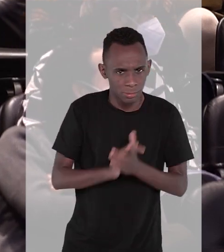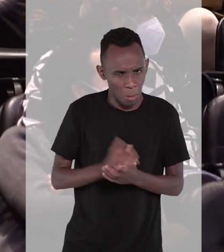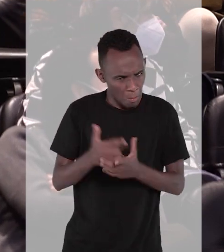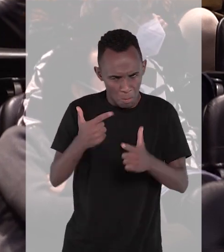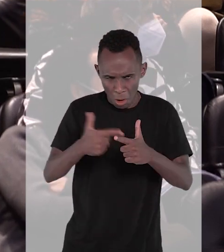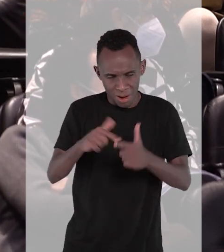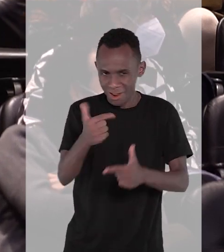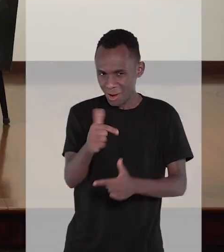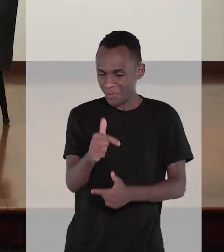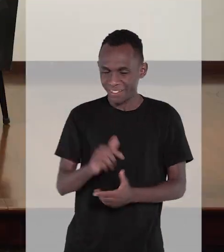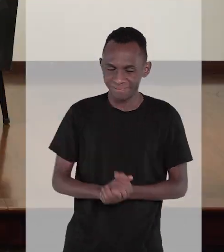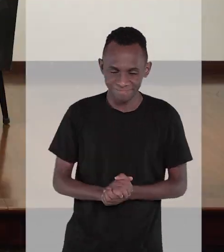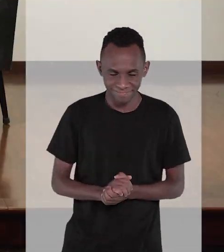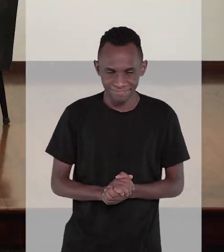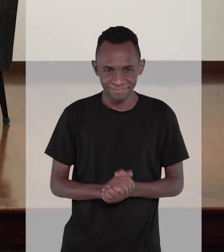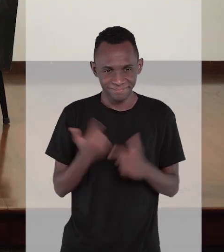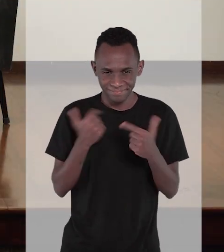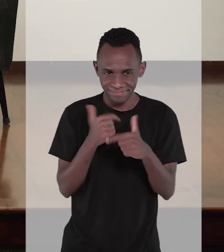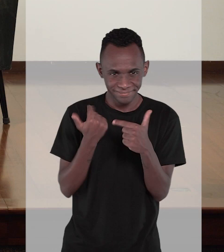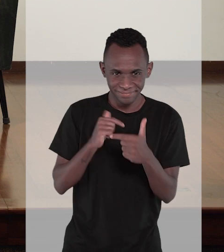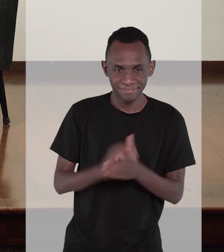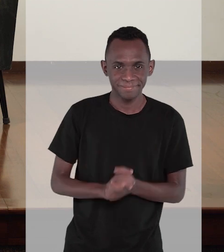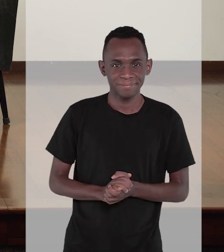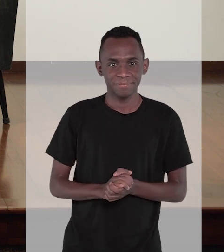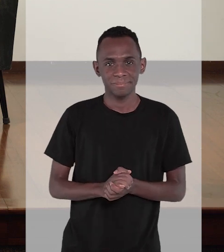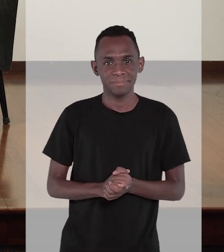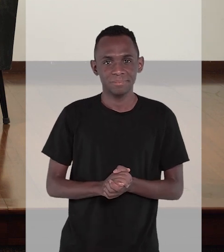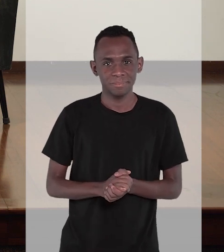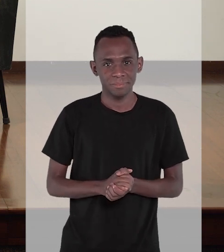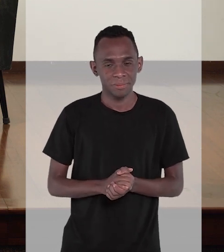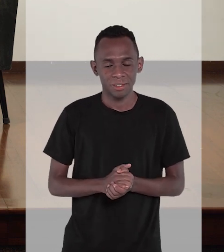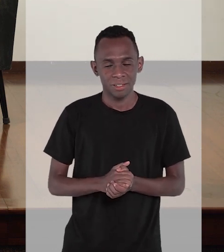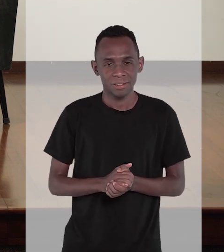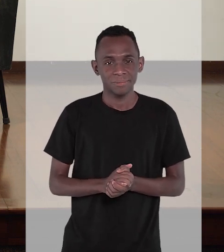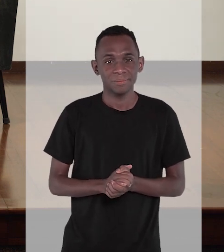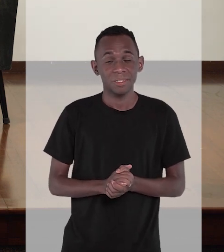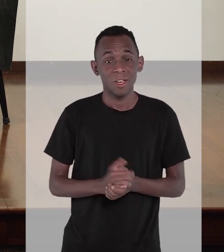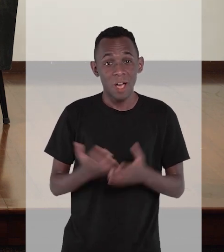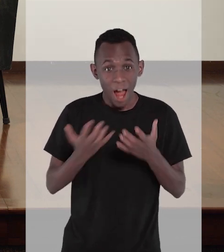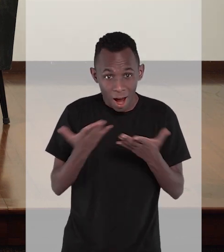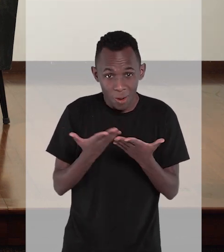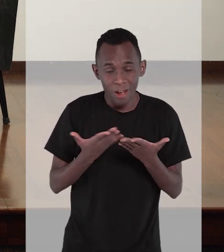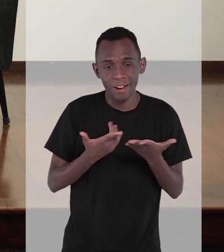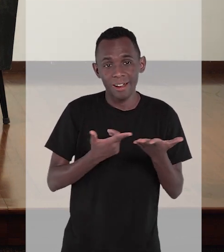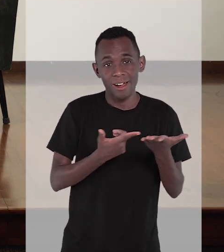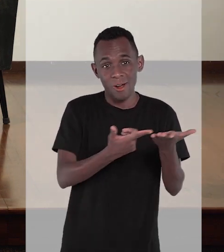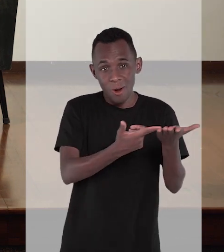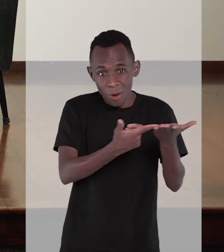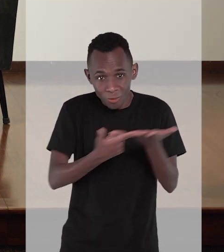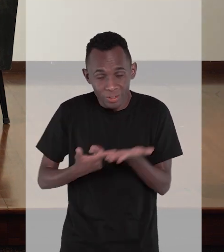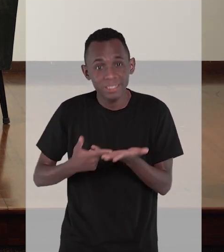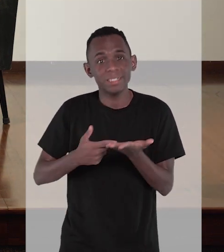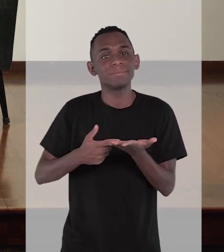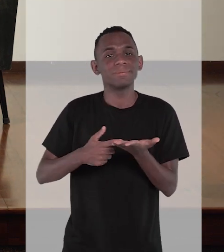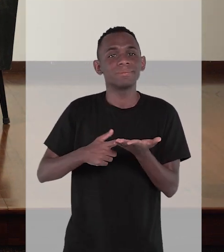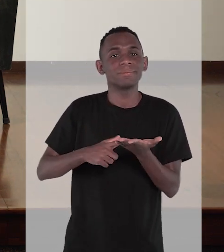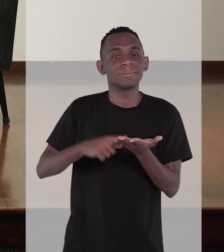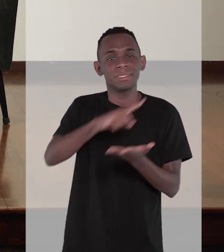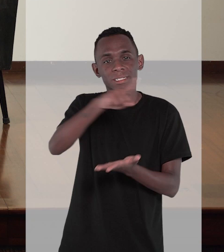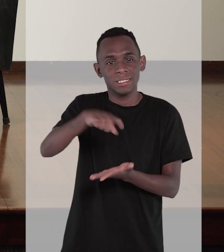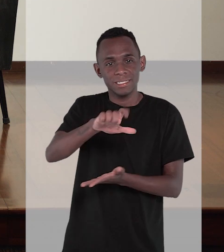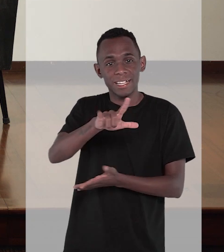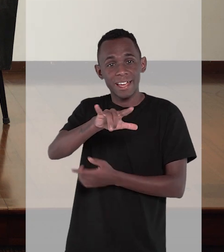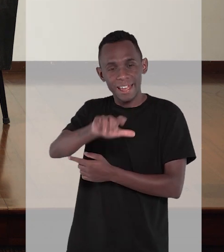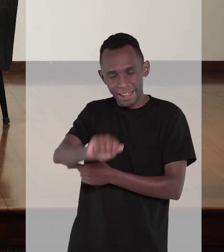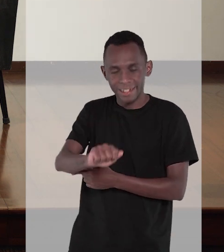perdas e danos, e não tem problema nenhum, viu? Eu vou parar de falar bobagem, queria convidar Zélia